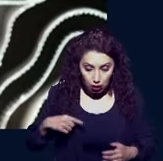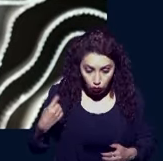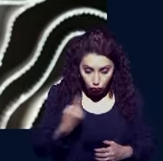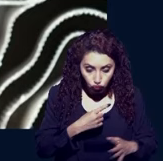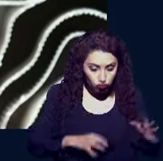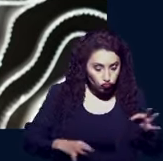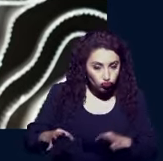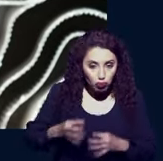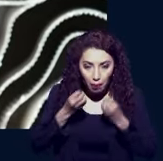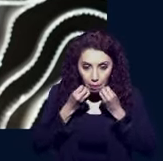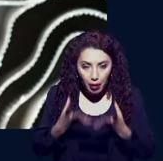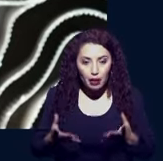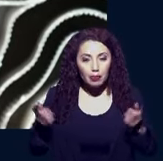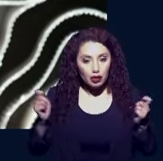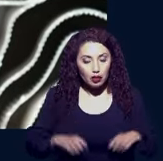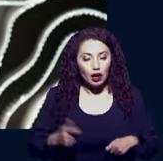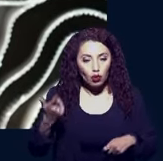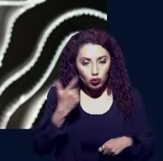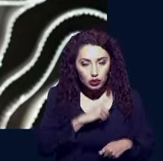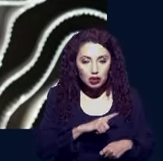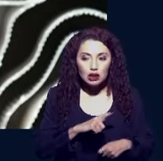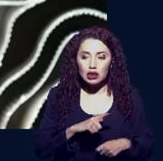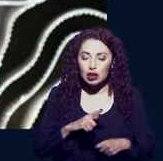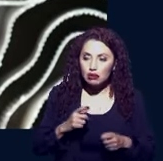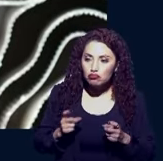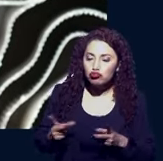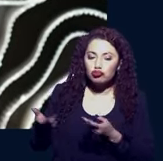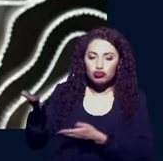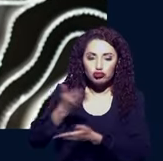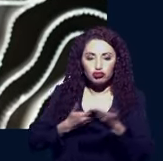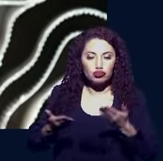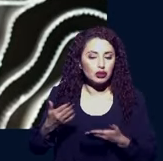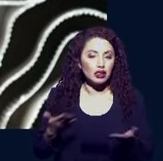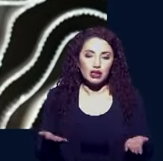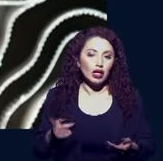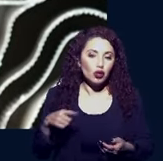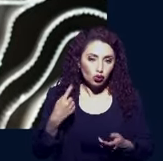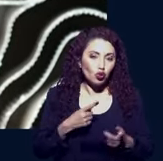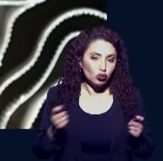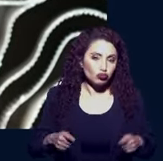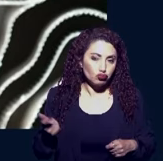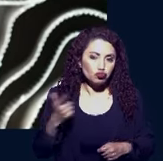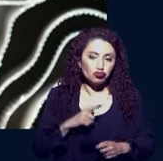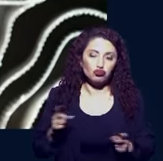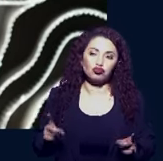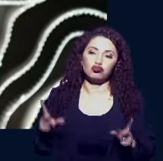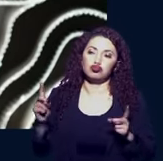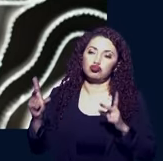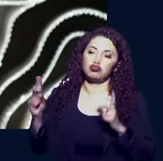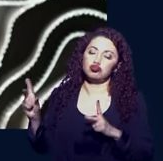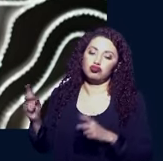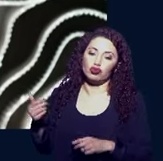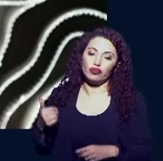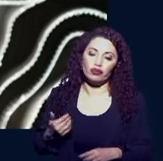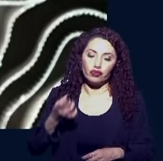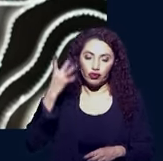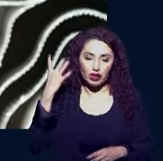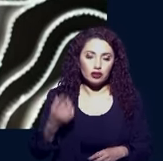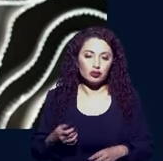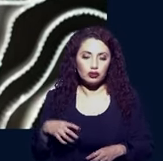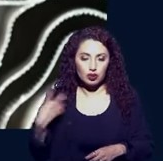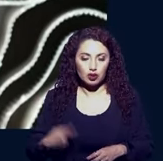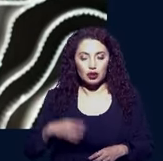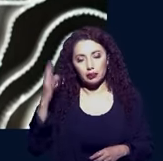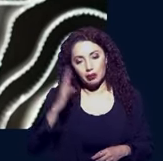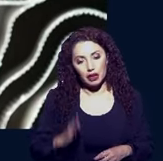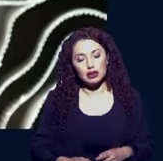demanda crescente mais qualificada que vem eh oferta não não vai ser não vai ser uma limitação assim do ponto de vista de faturas de produção aqui no